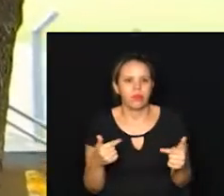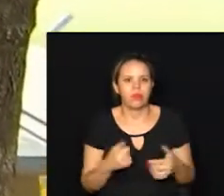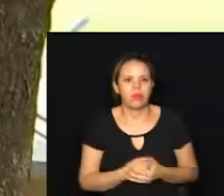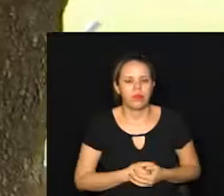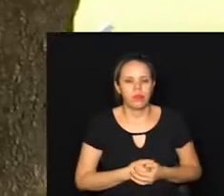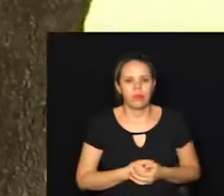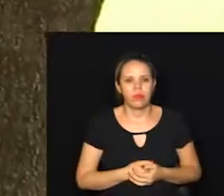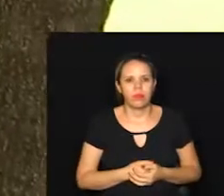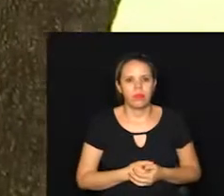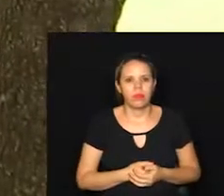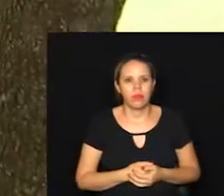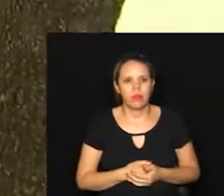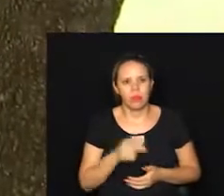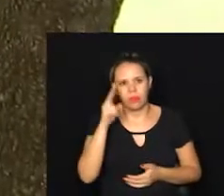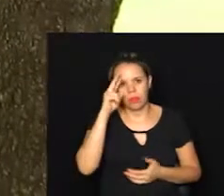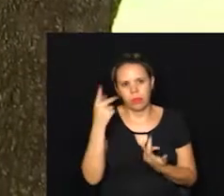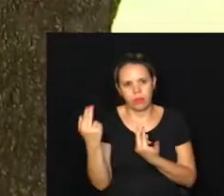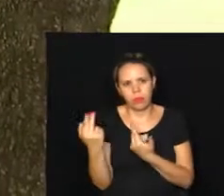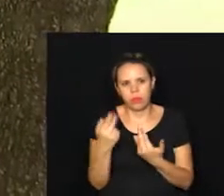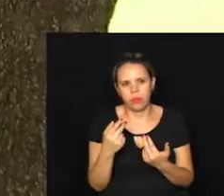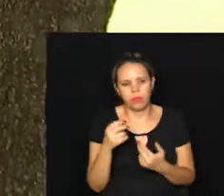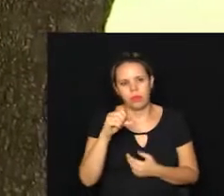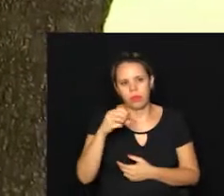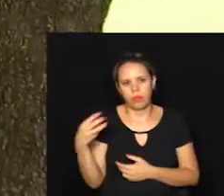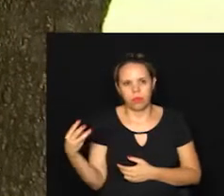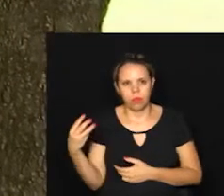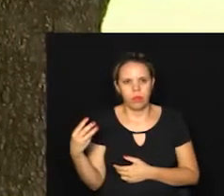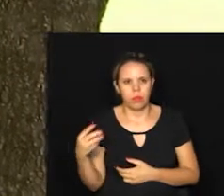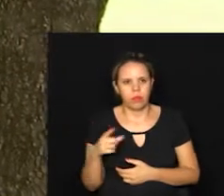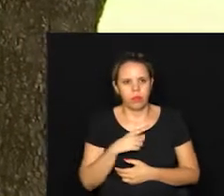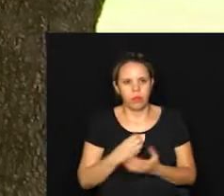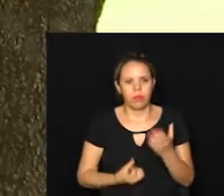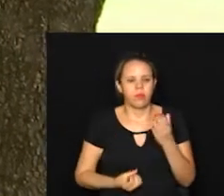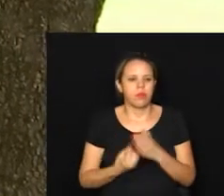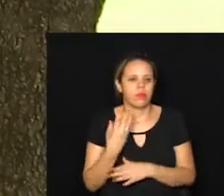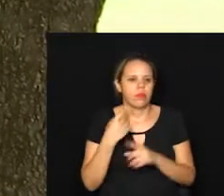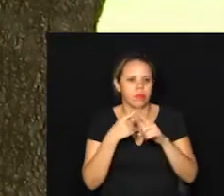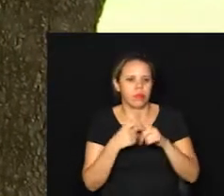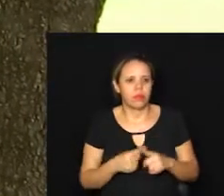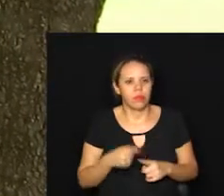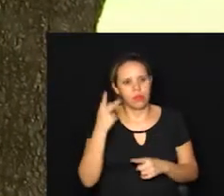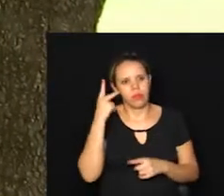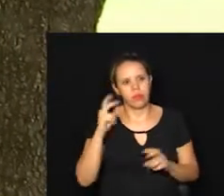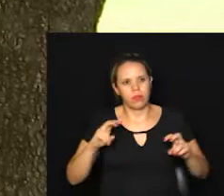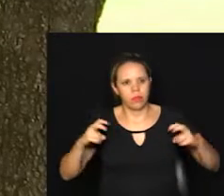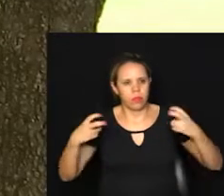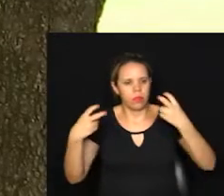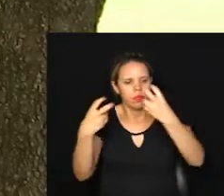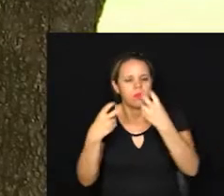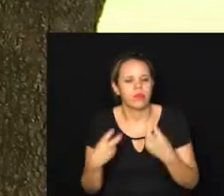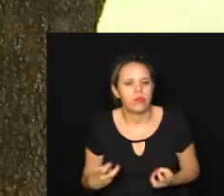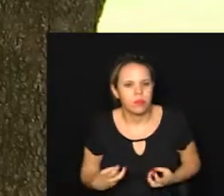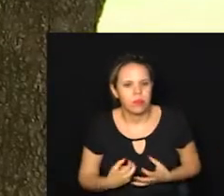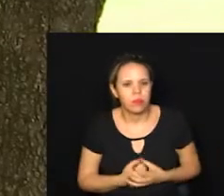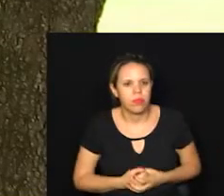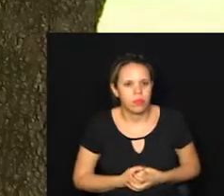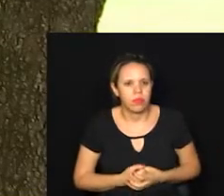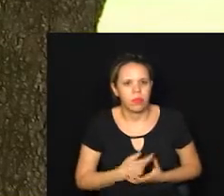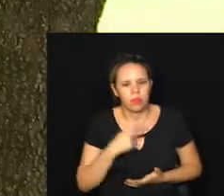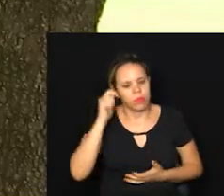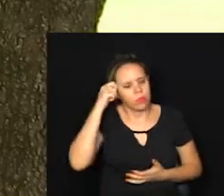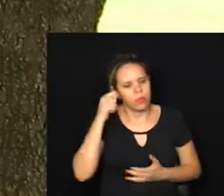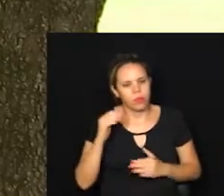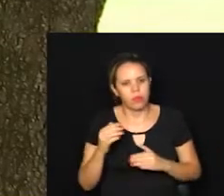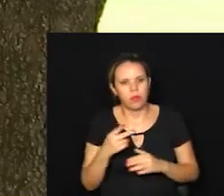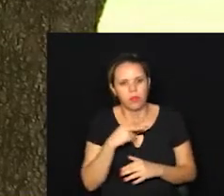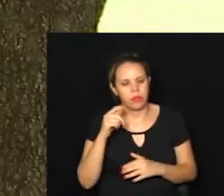outro lado, uma história semelhante, em 93, na estreia do Campeonato Paulista no Majestoso, a Ponte tinha acabado de subir.